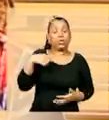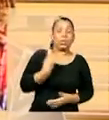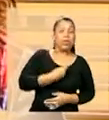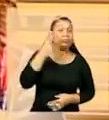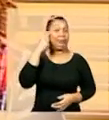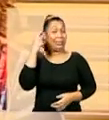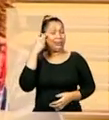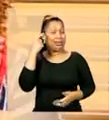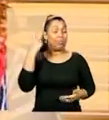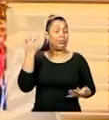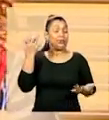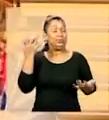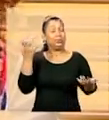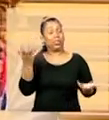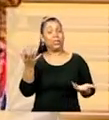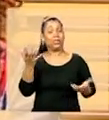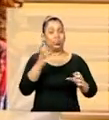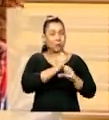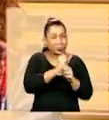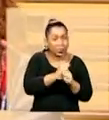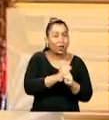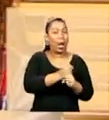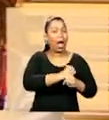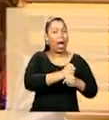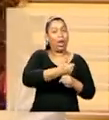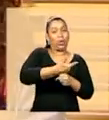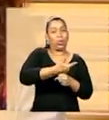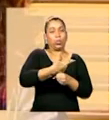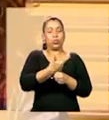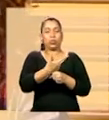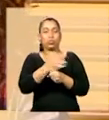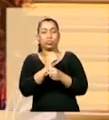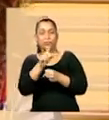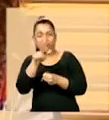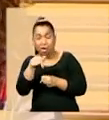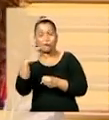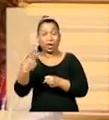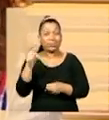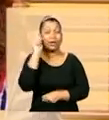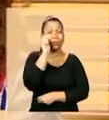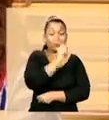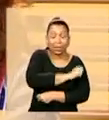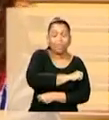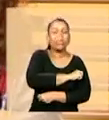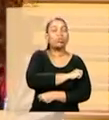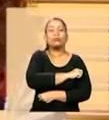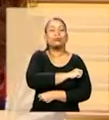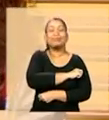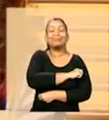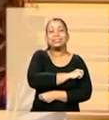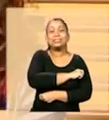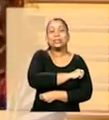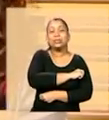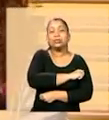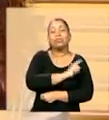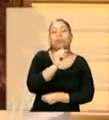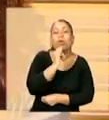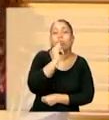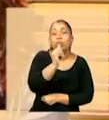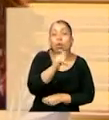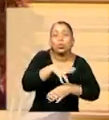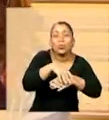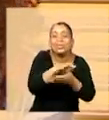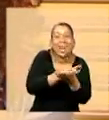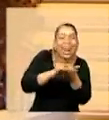Então, se nós pensarmos em dados, no ano de 2017, no município de São José do Rio Preto, não foi